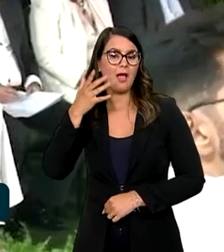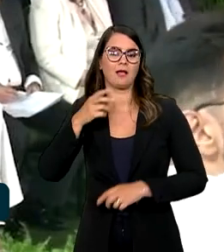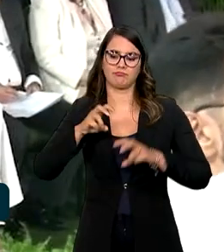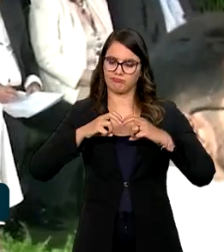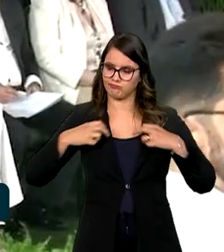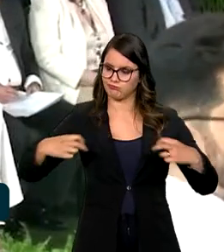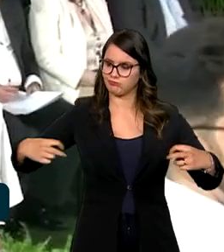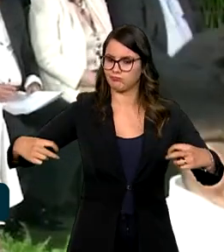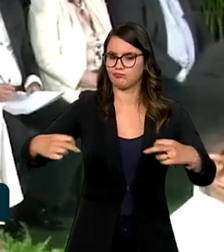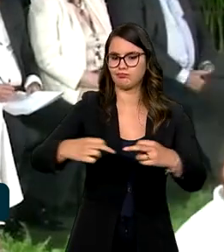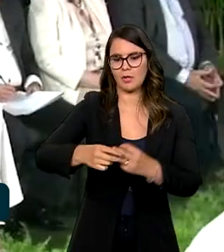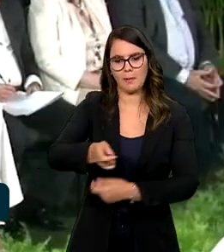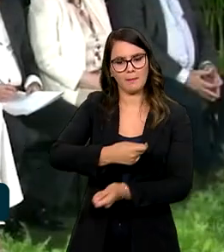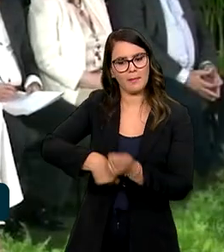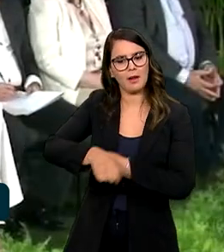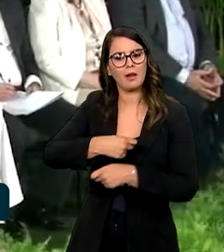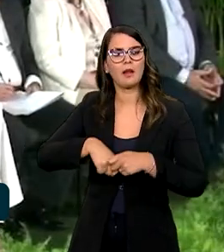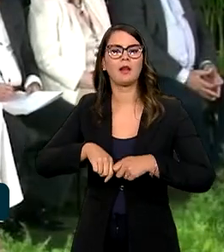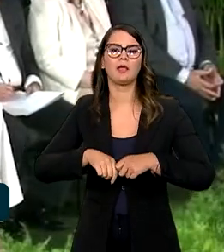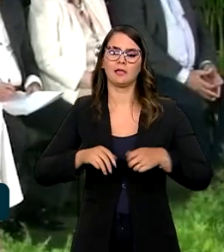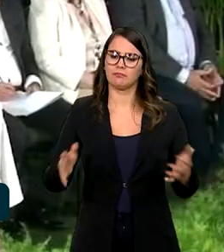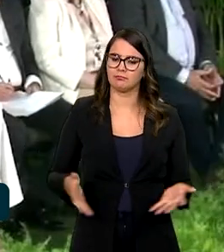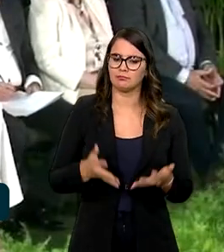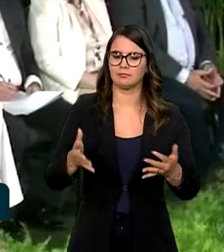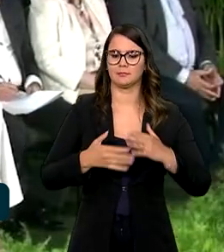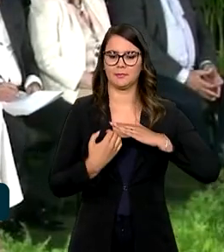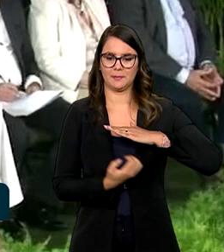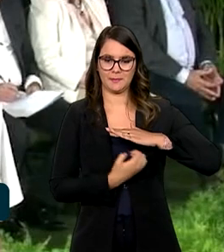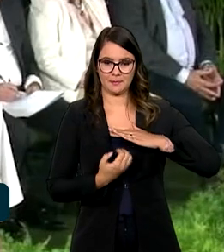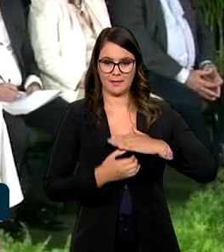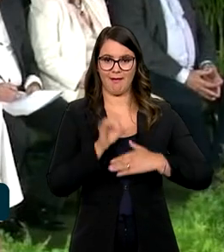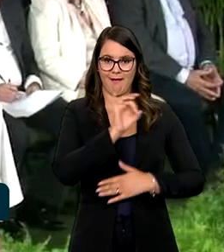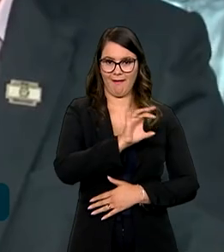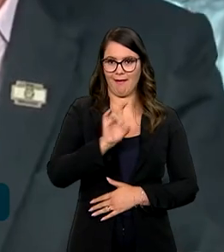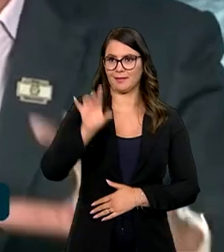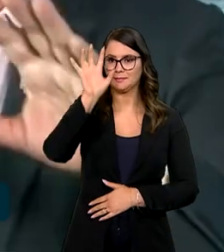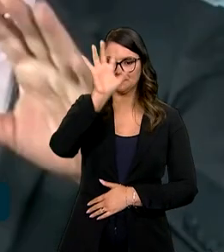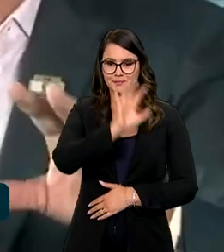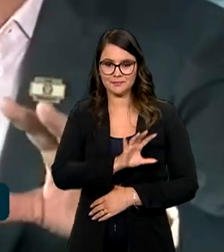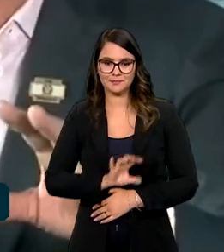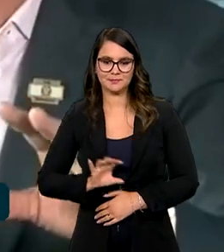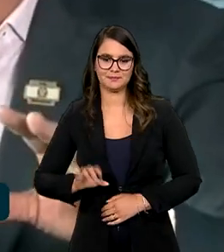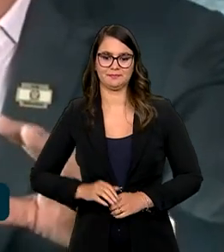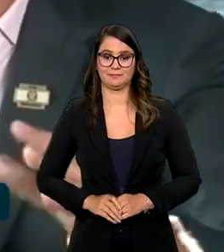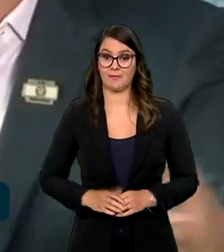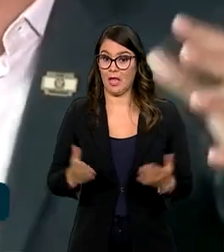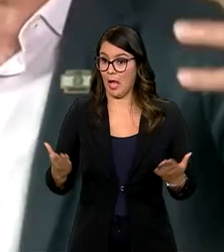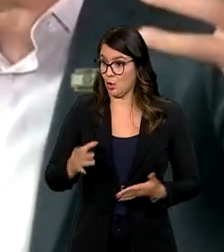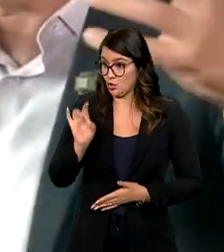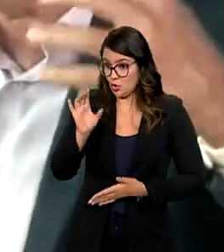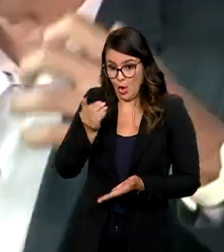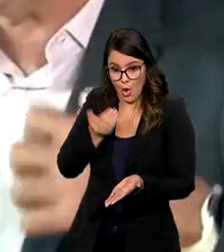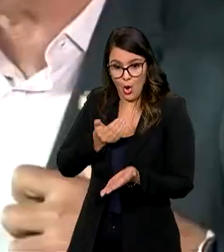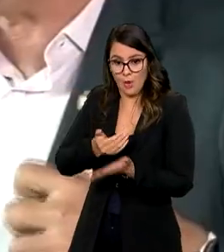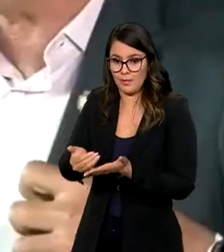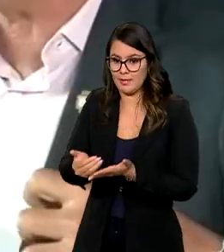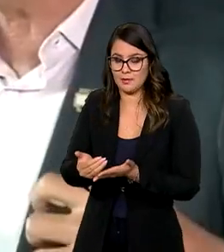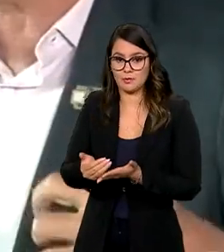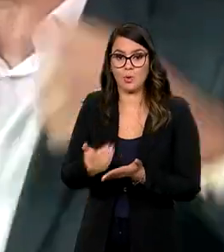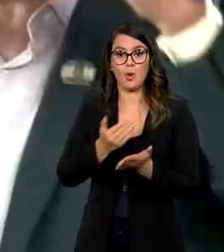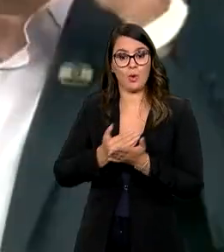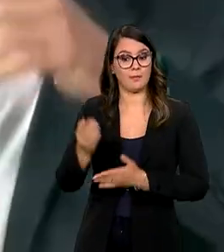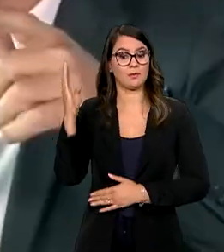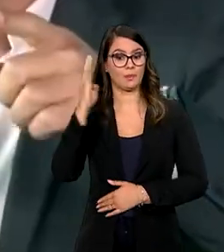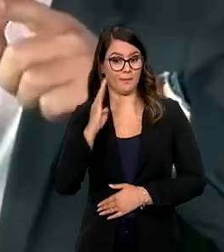de negócios que mobilizam o empresariado de cada região Isso é só o começo nós estamos fazendo dentro do Brasil